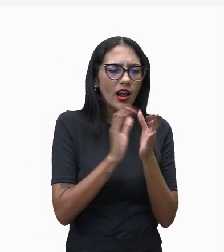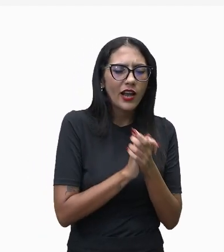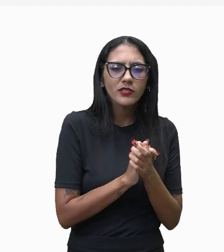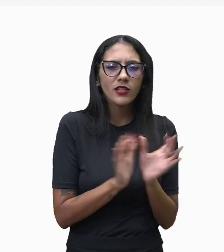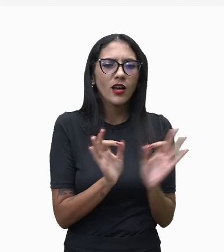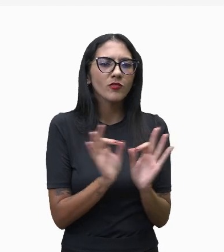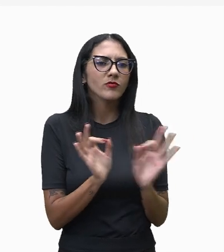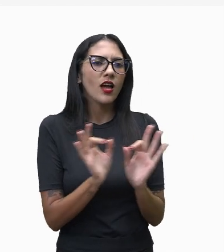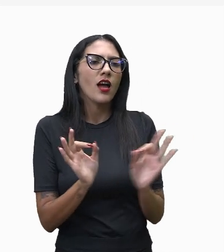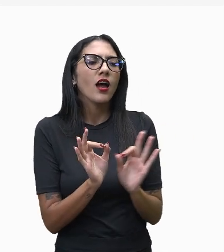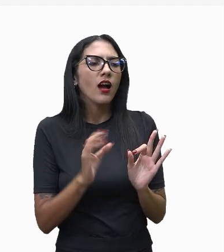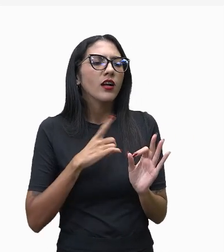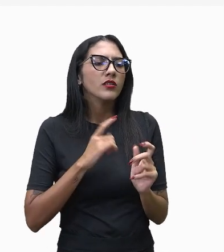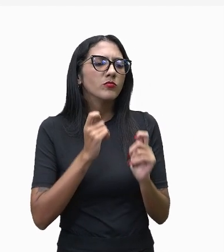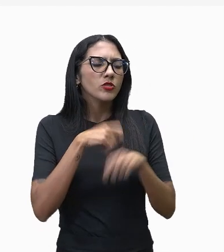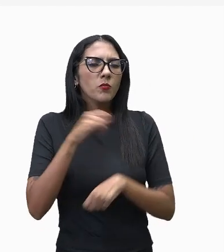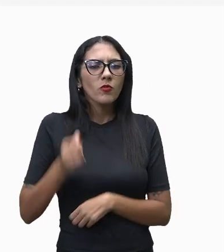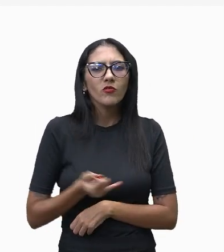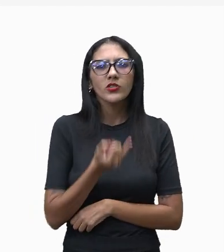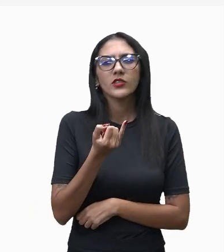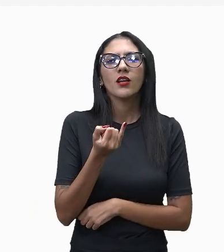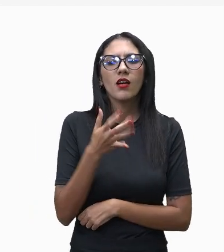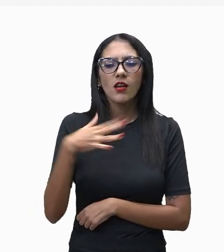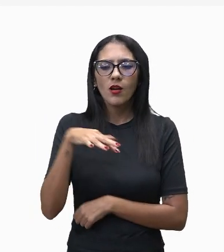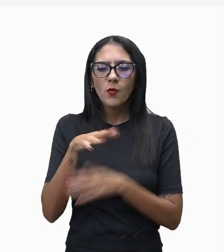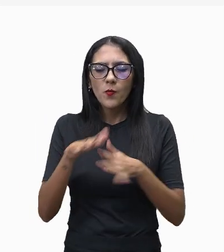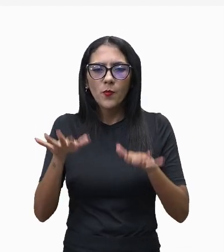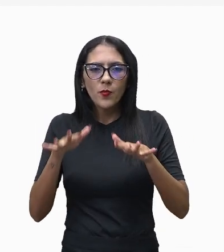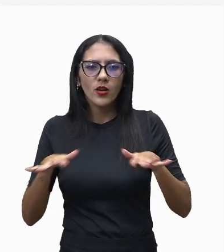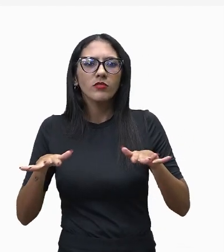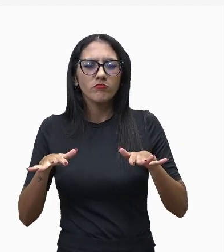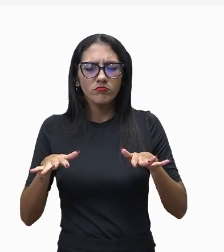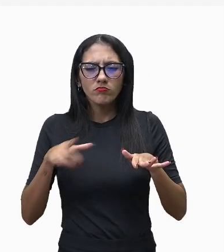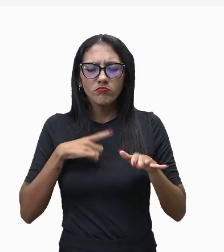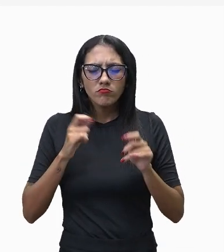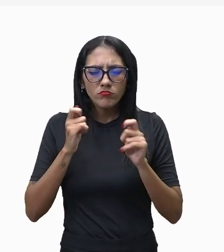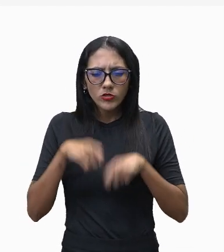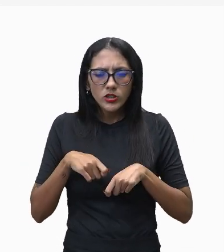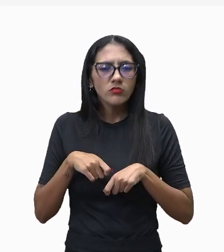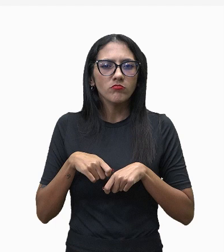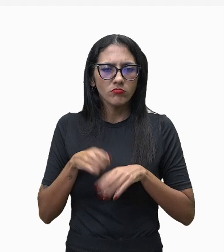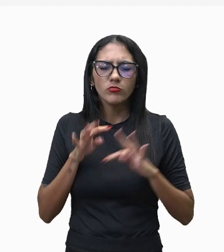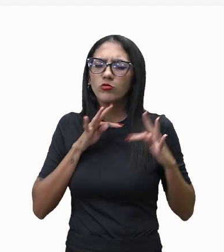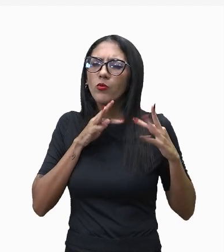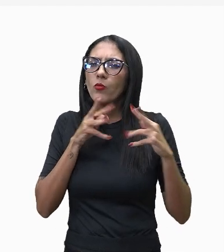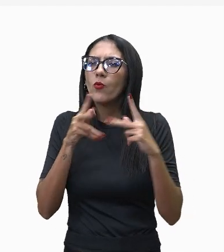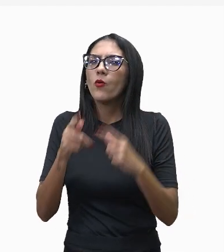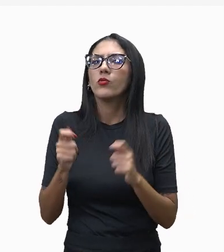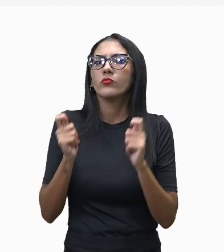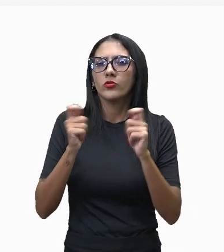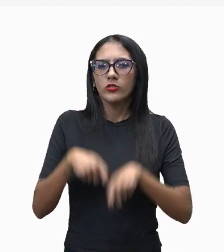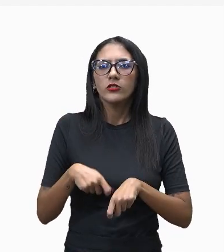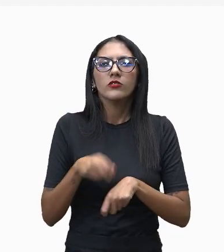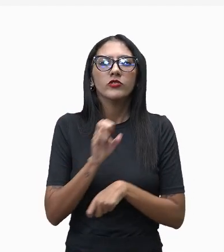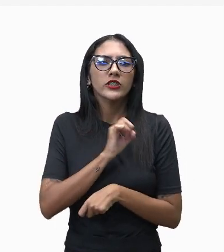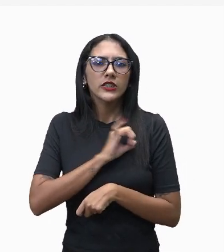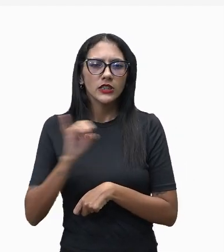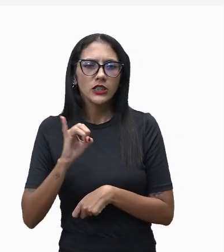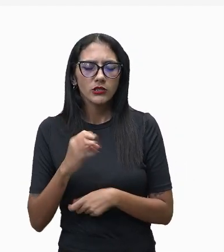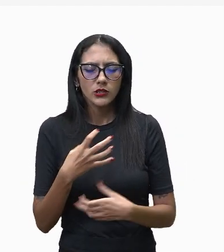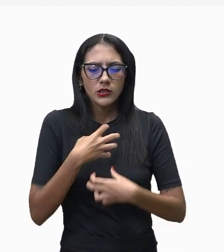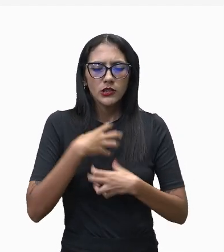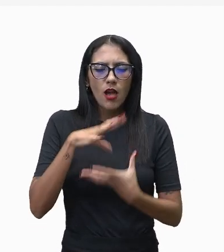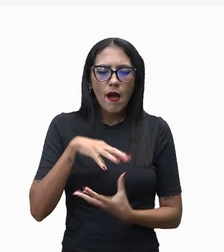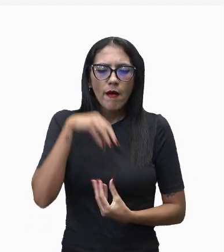que fosses nosso, ó mar. Valeu a pena? Tudo vale a pena, se a alma não é